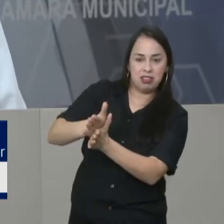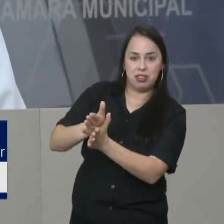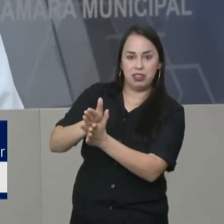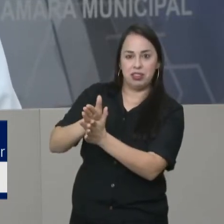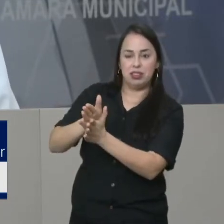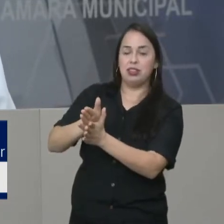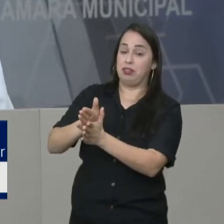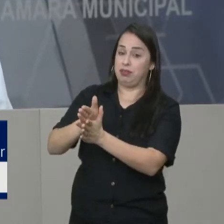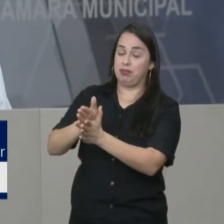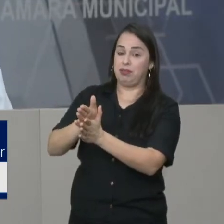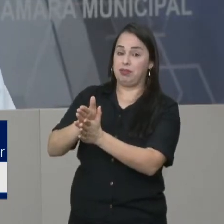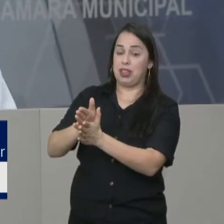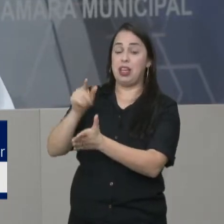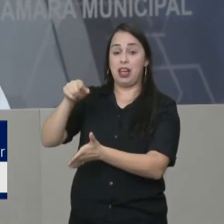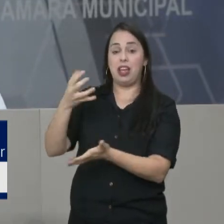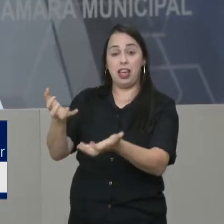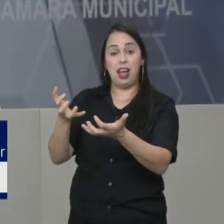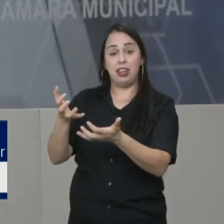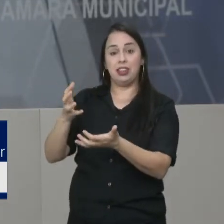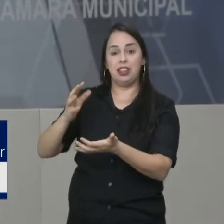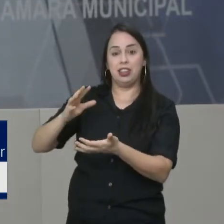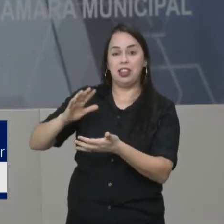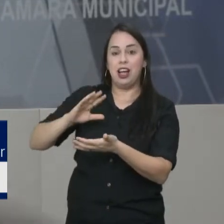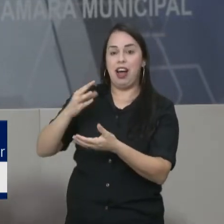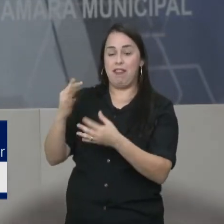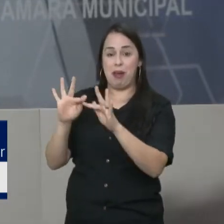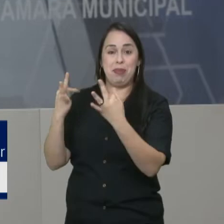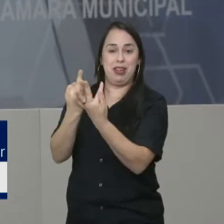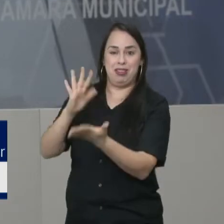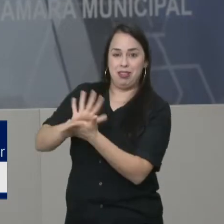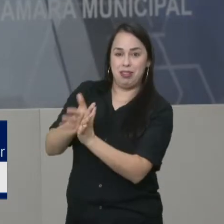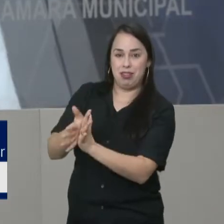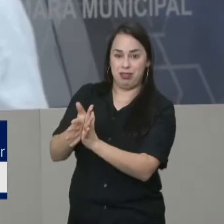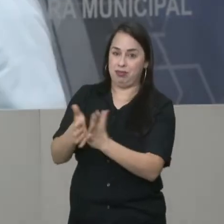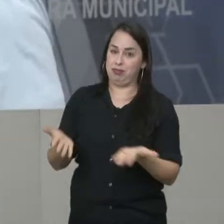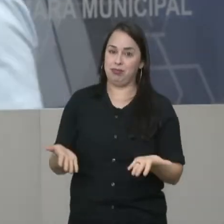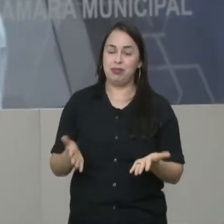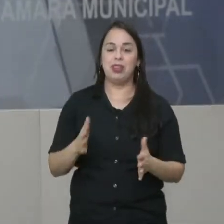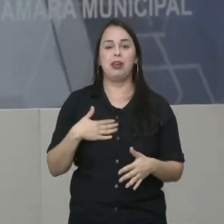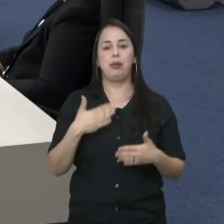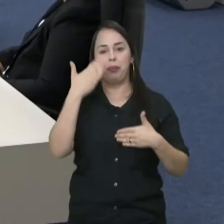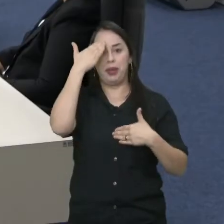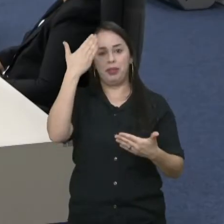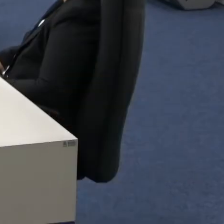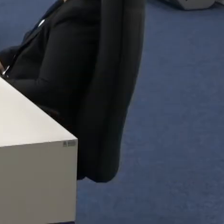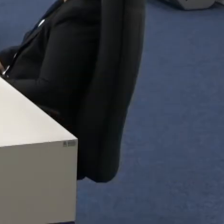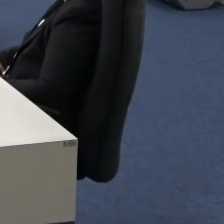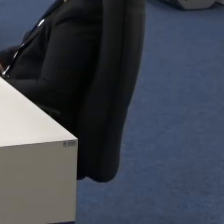processo de destruição das famílias e dos valores de famílias. Muito obrigado, presidente.